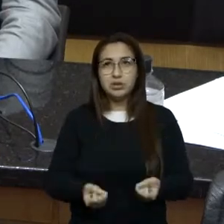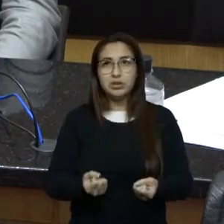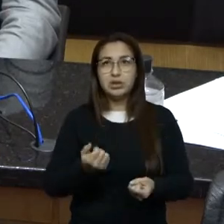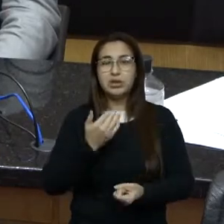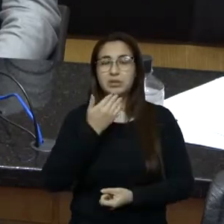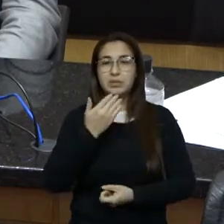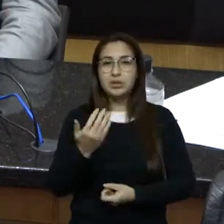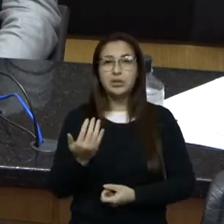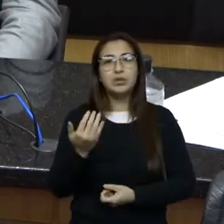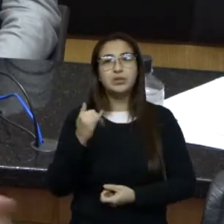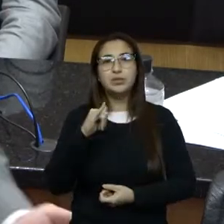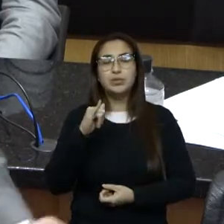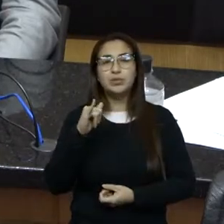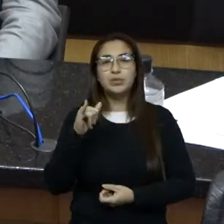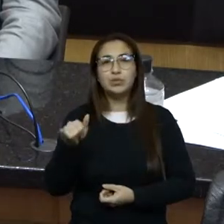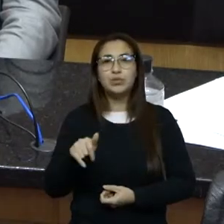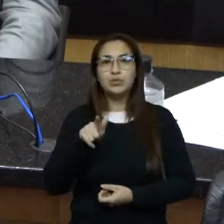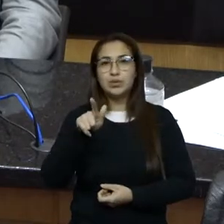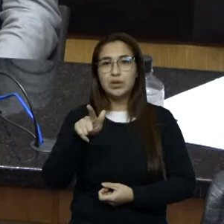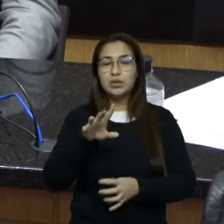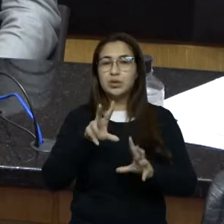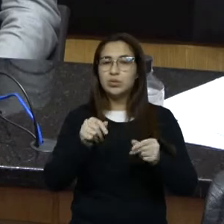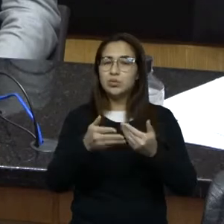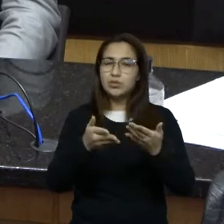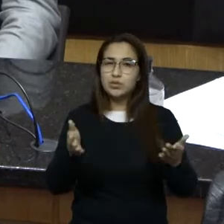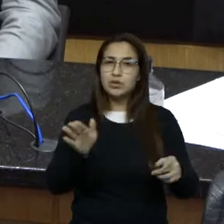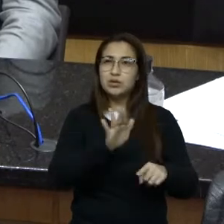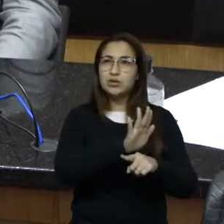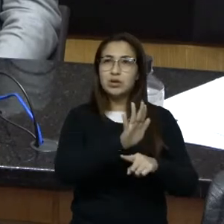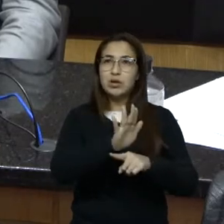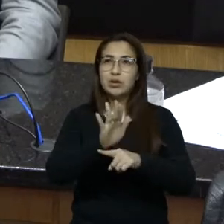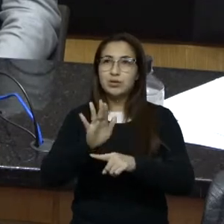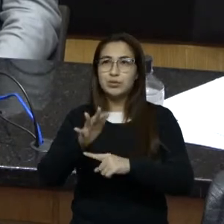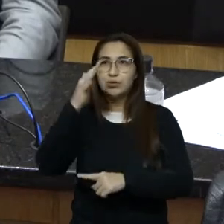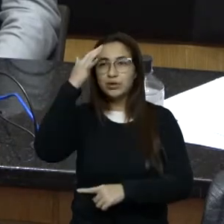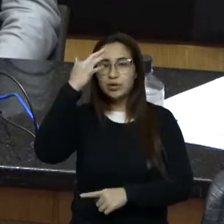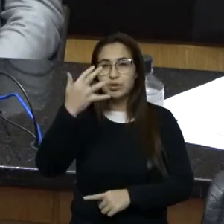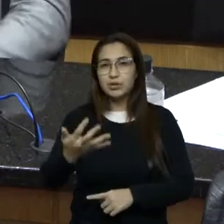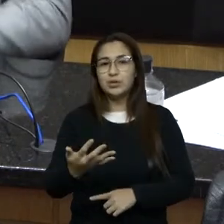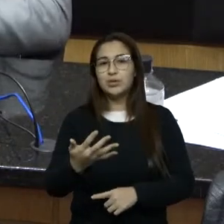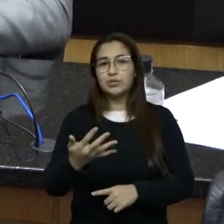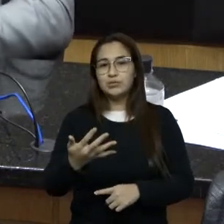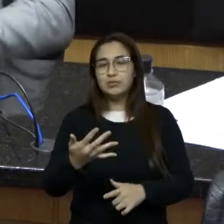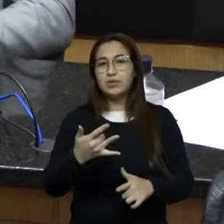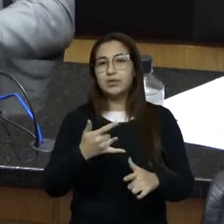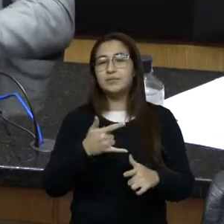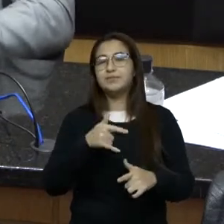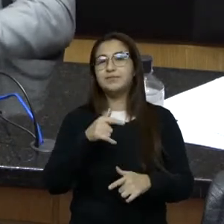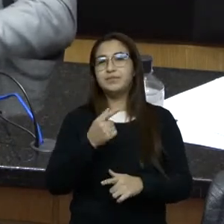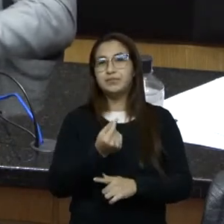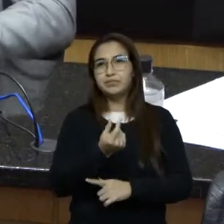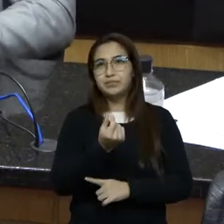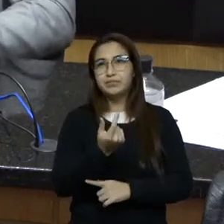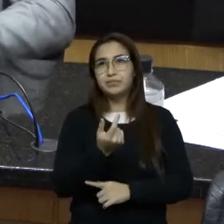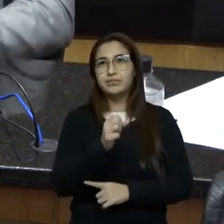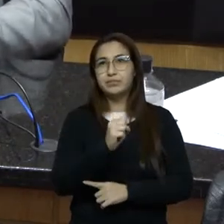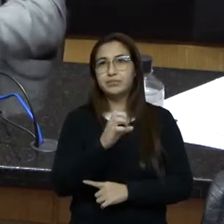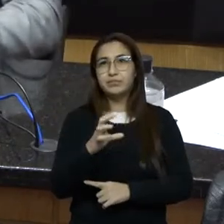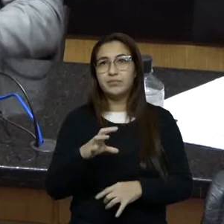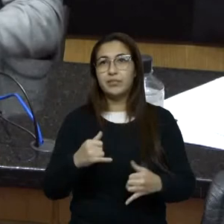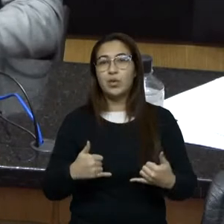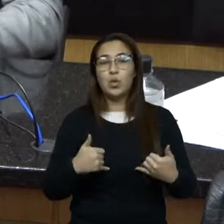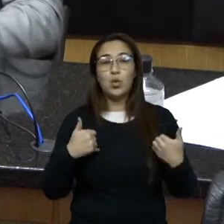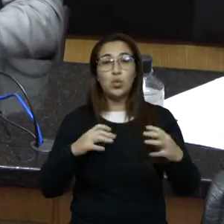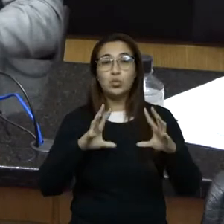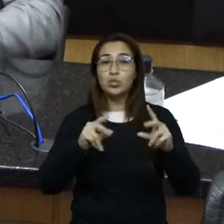Júlio Garcia e com a colaboração de todos os deputados ajudado a resolver a situação financeira de Santa Catarina o Roni se